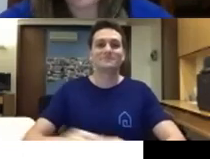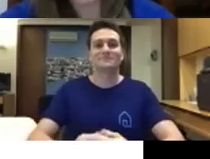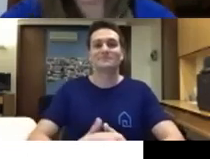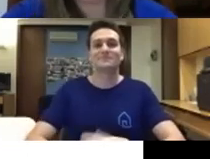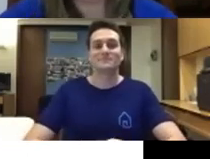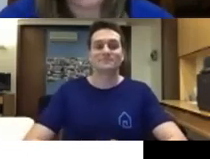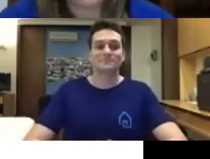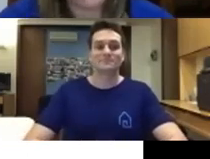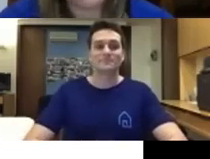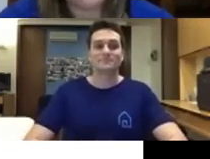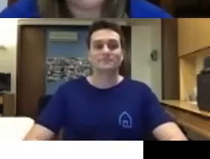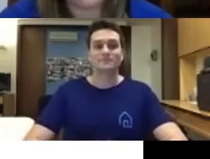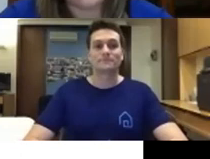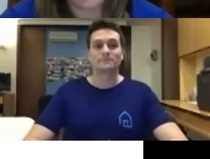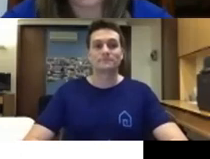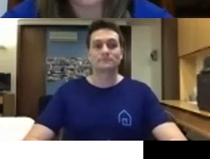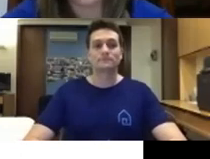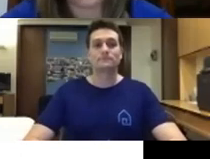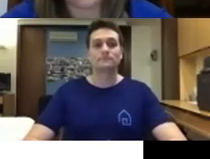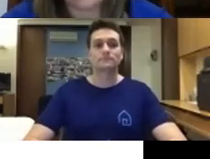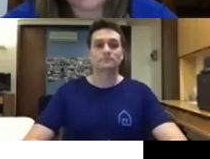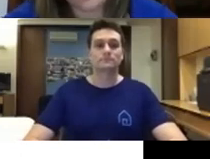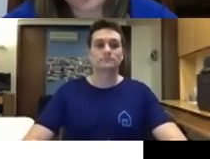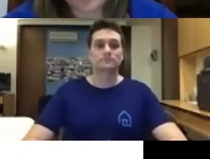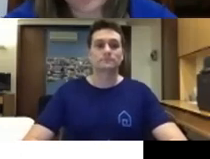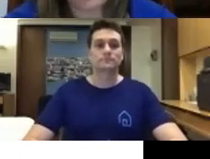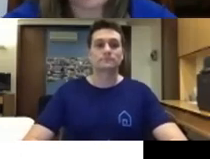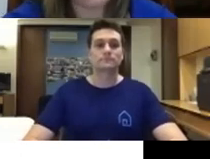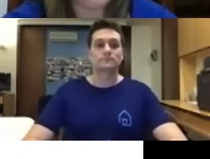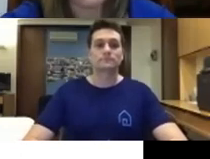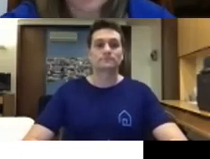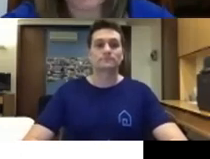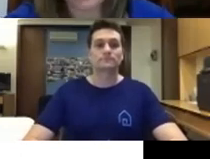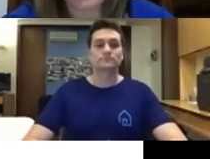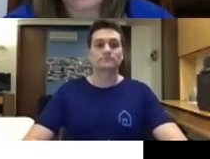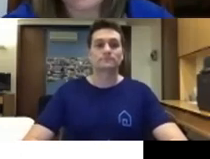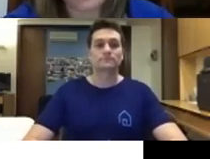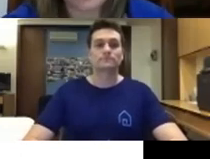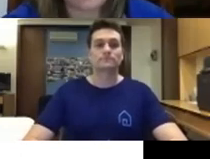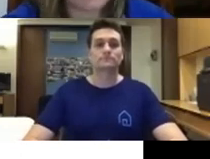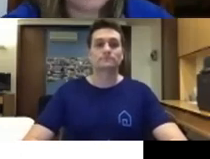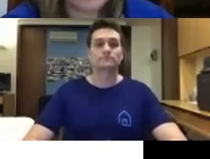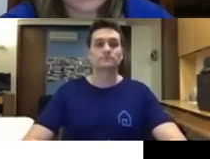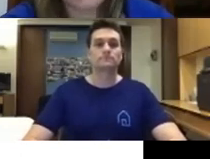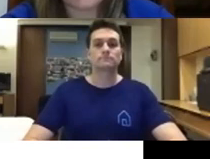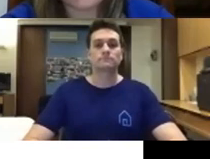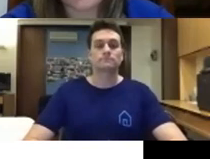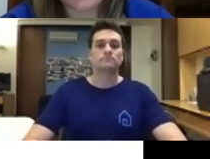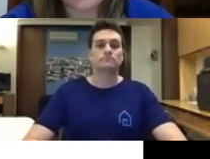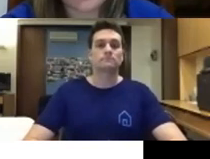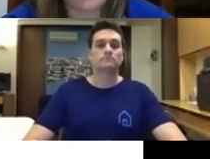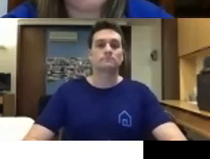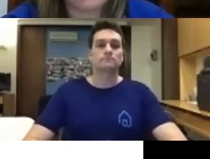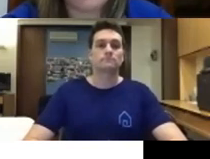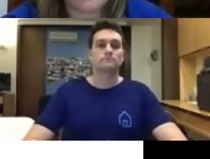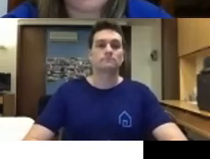Não, como eu havia comentado ali, né? A gente tem as ITs, os corpos de bombeiro, que daí vão alterar um pouquinho de estado para estado, mas nós temos